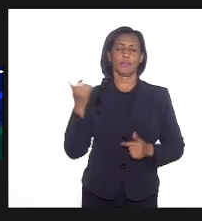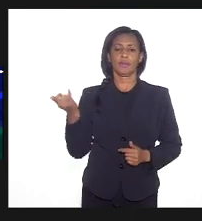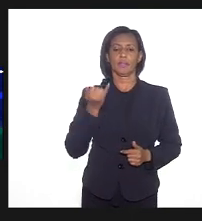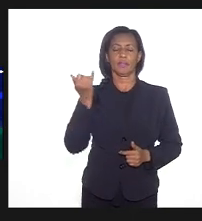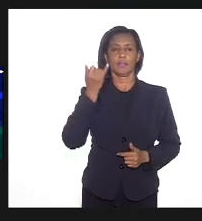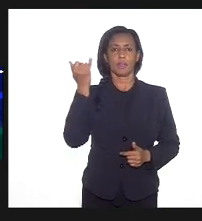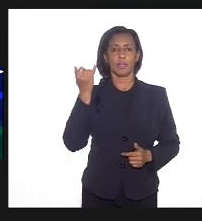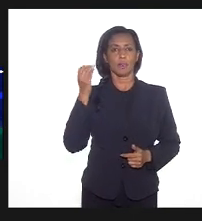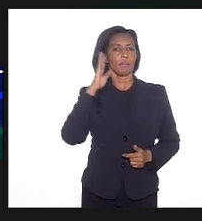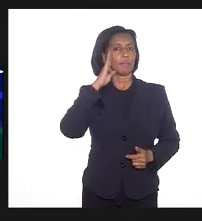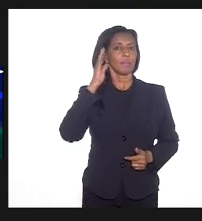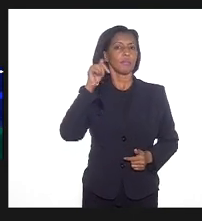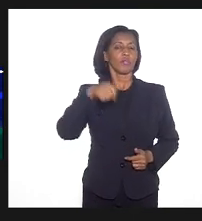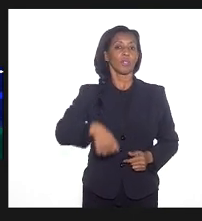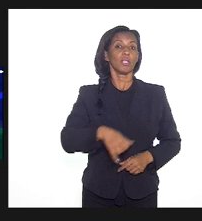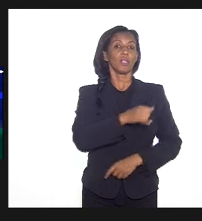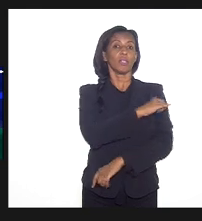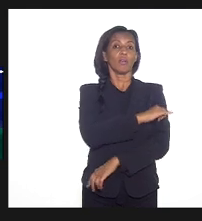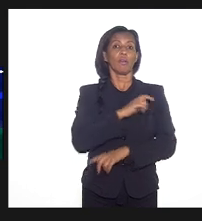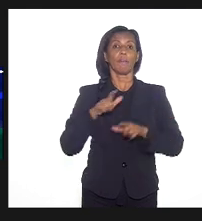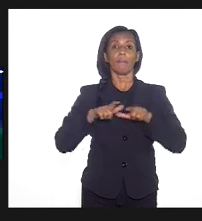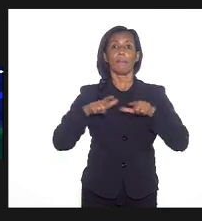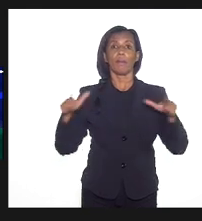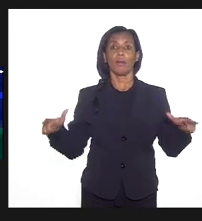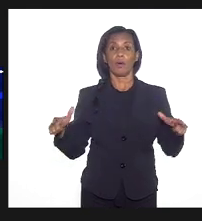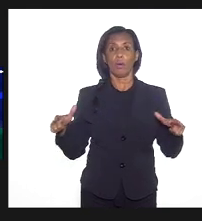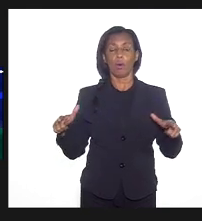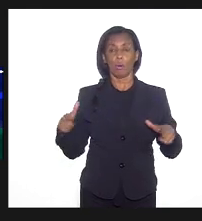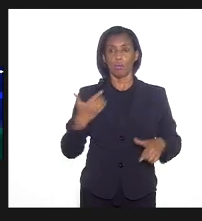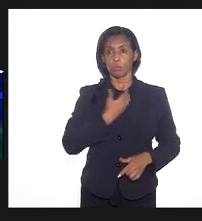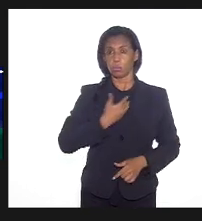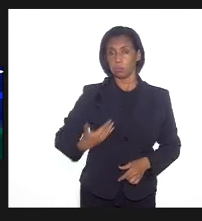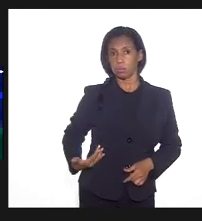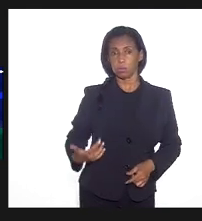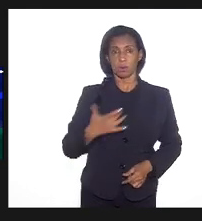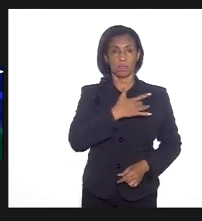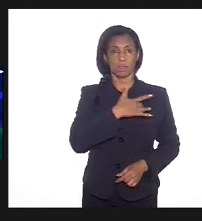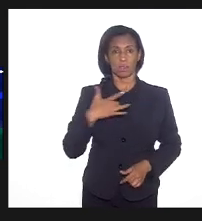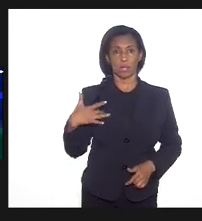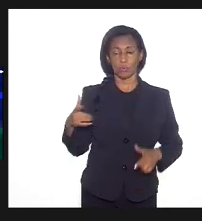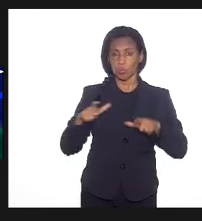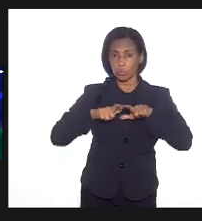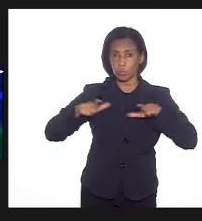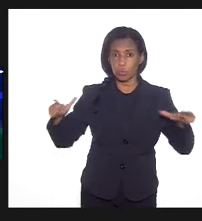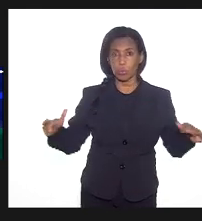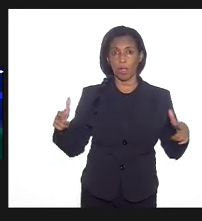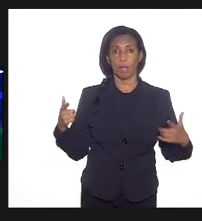principalmente aqui no Rio de Janeiro que é a maior rede pública de saúde ela está